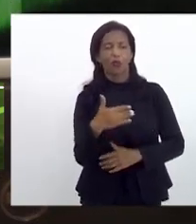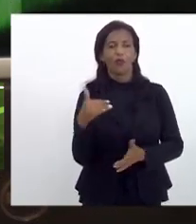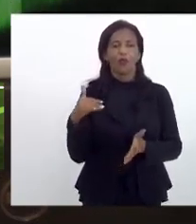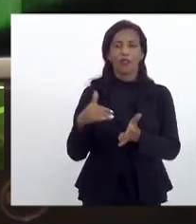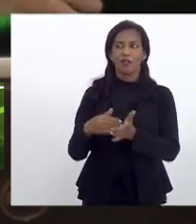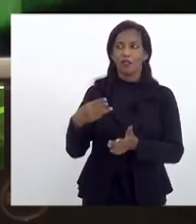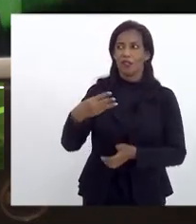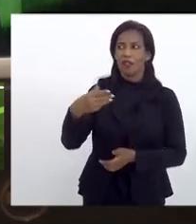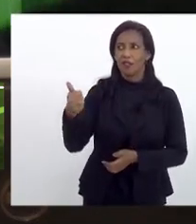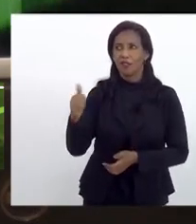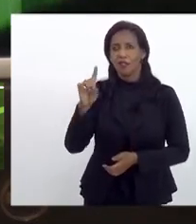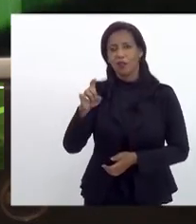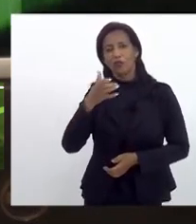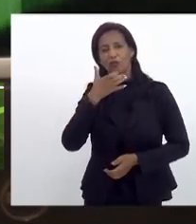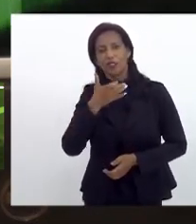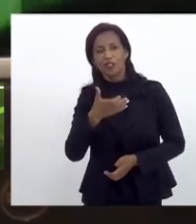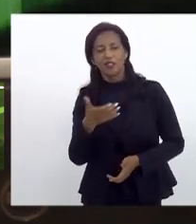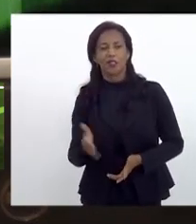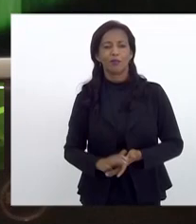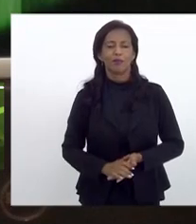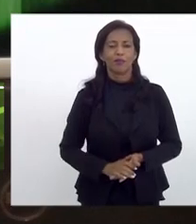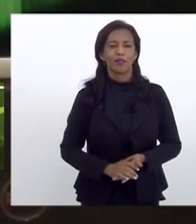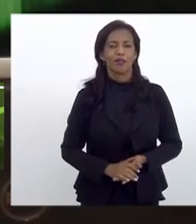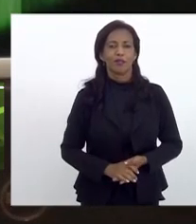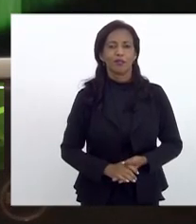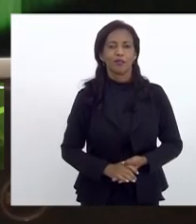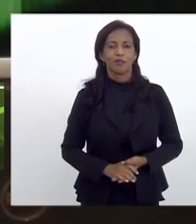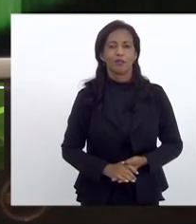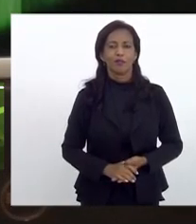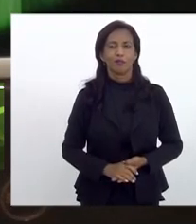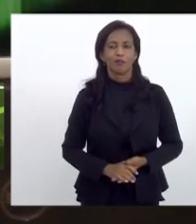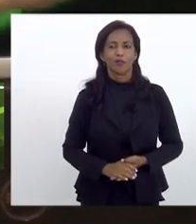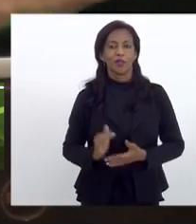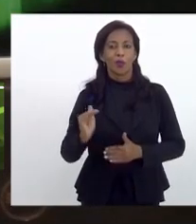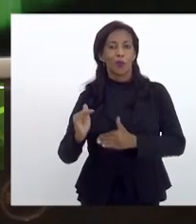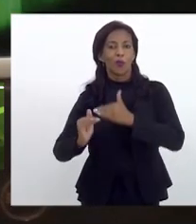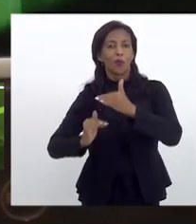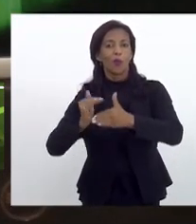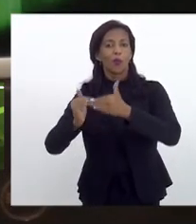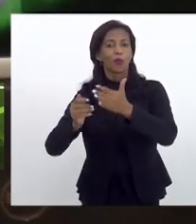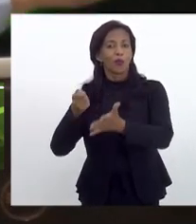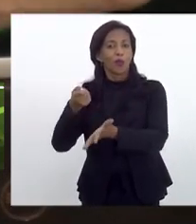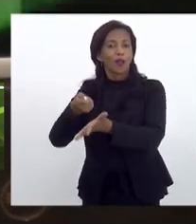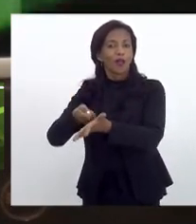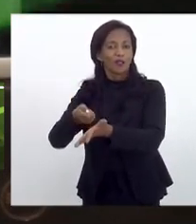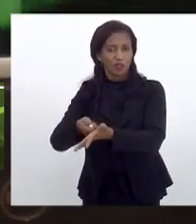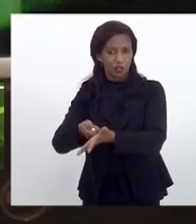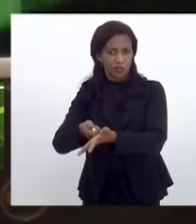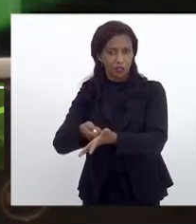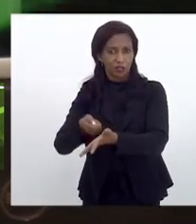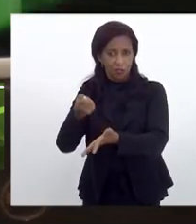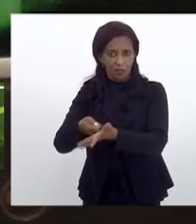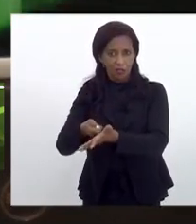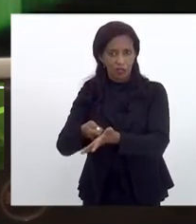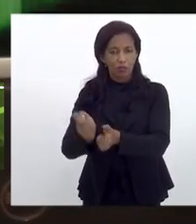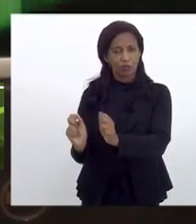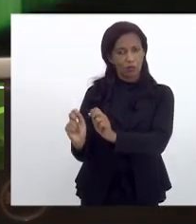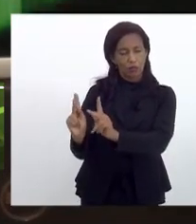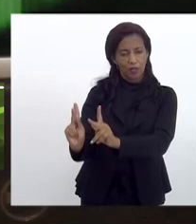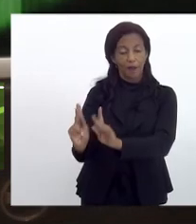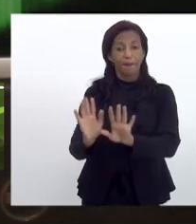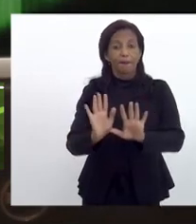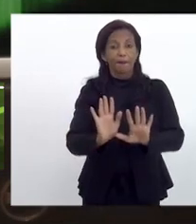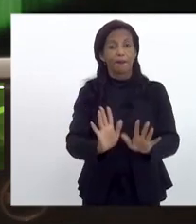dezembro Está garantido A questão Então progressão Estamos garantindo Está garantindo Está garantindo Mas